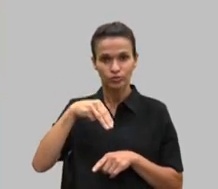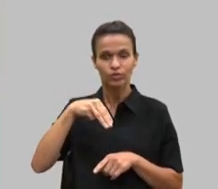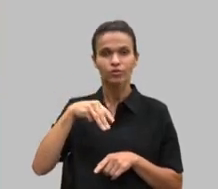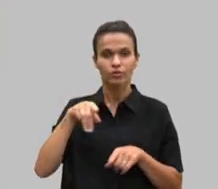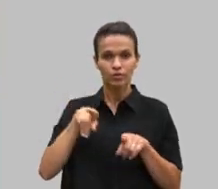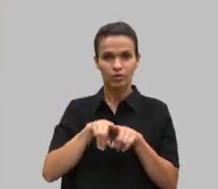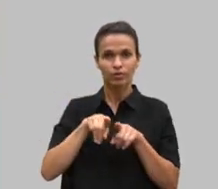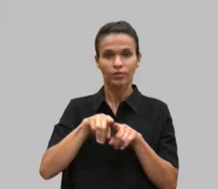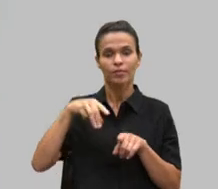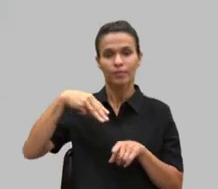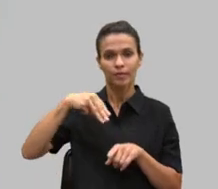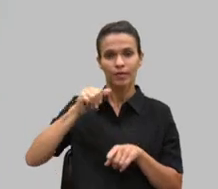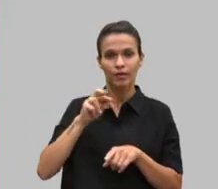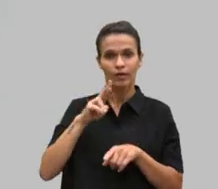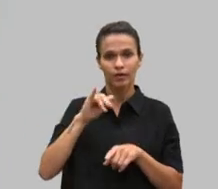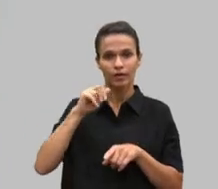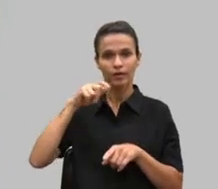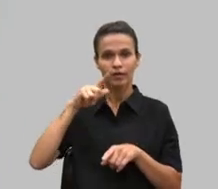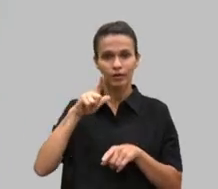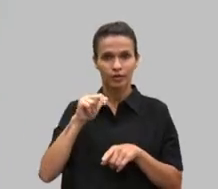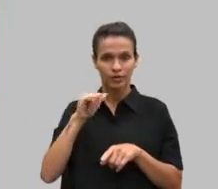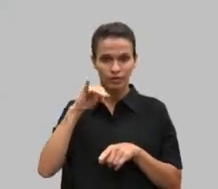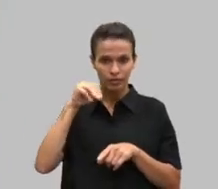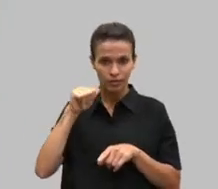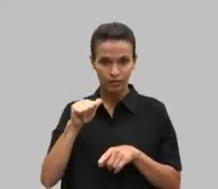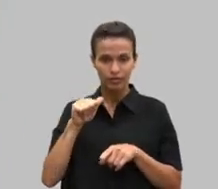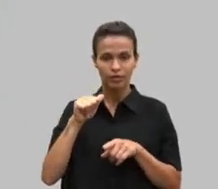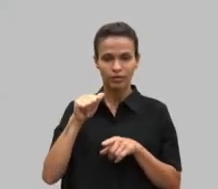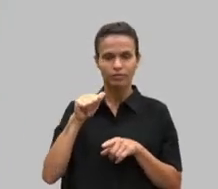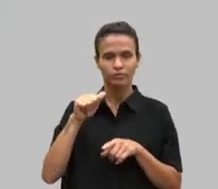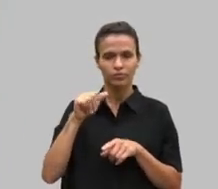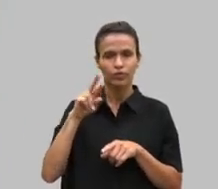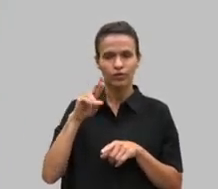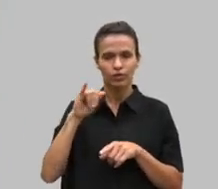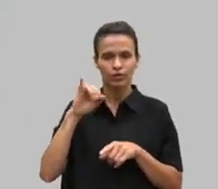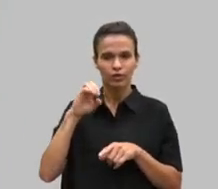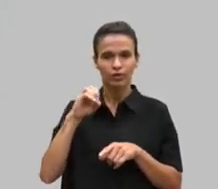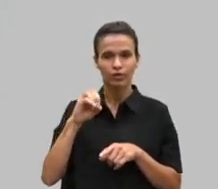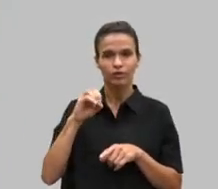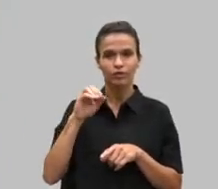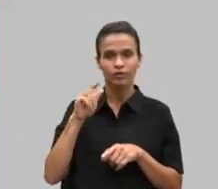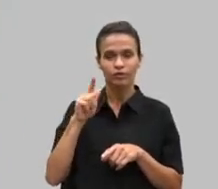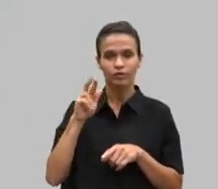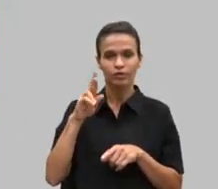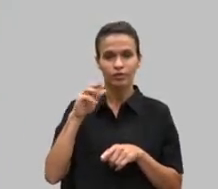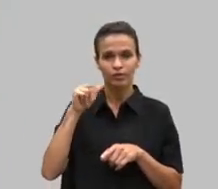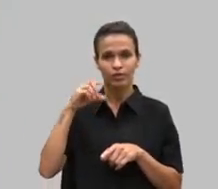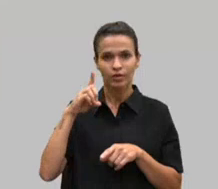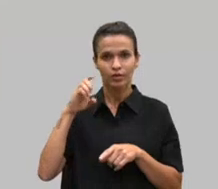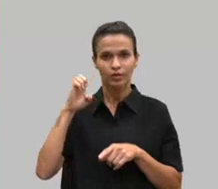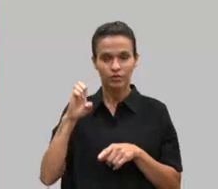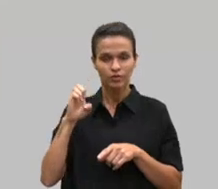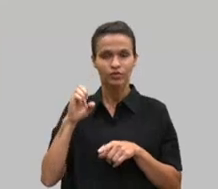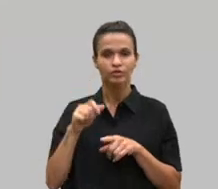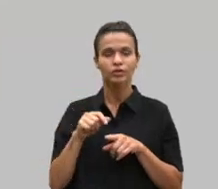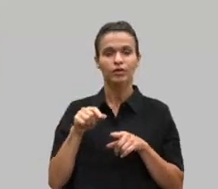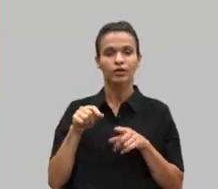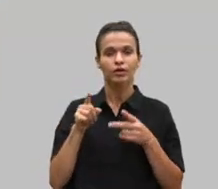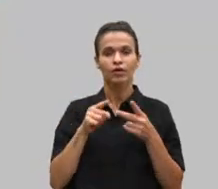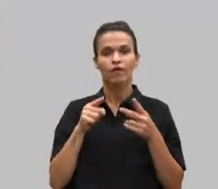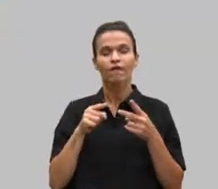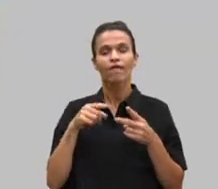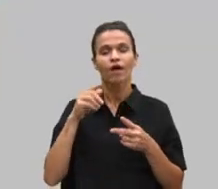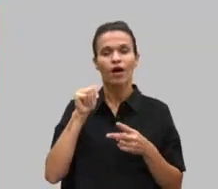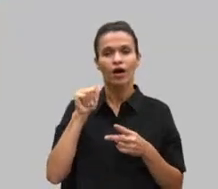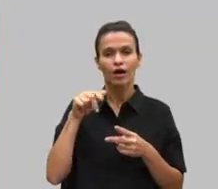Vereador Ana Paula de Piedade do Rio Grande Alfredo Vasconcelos Vereador Fábio presidente